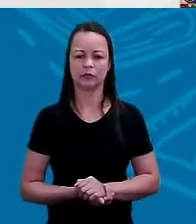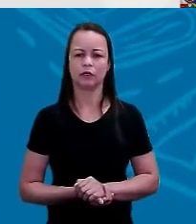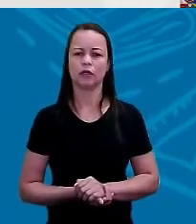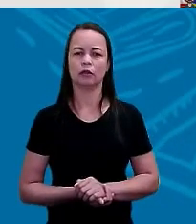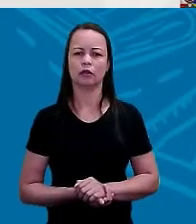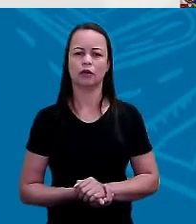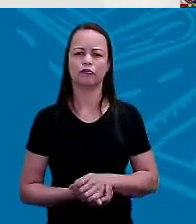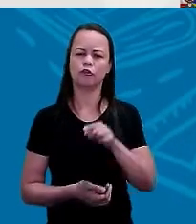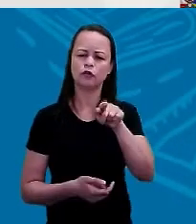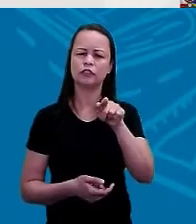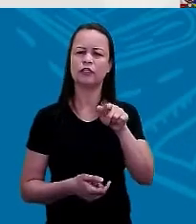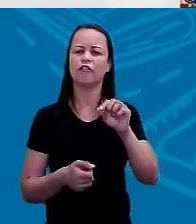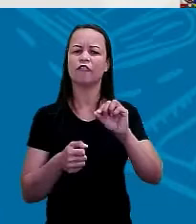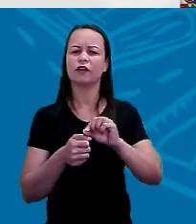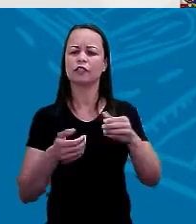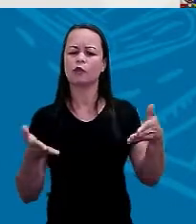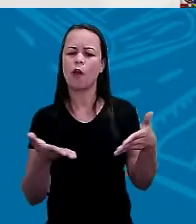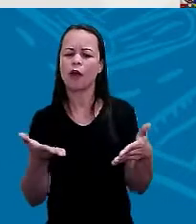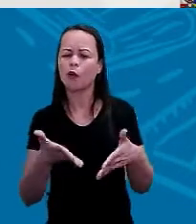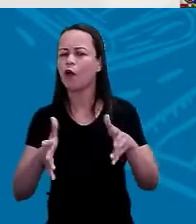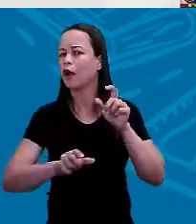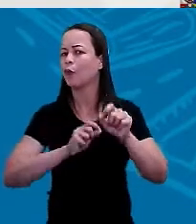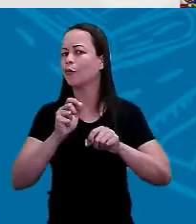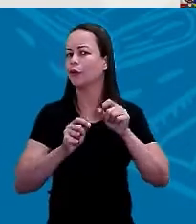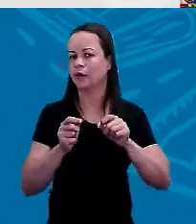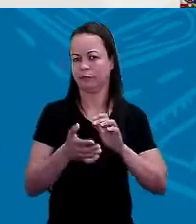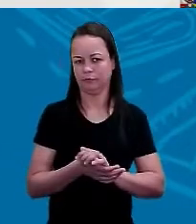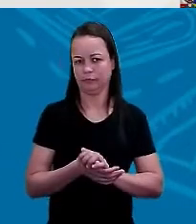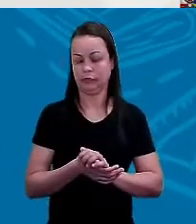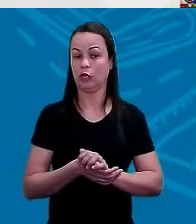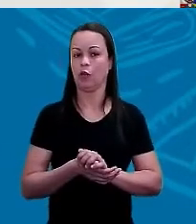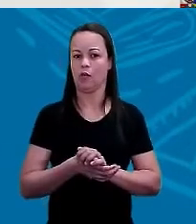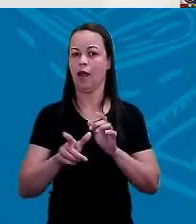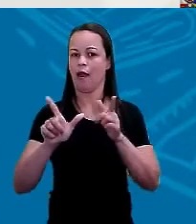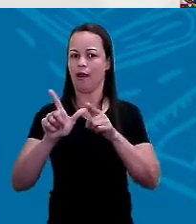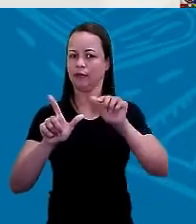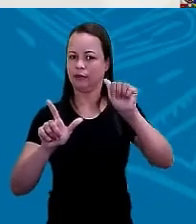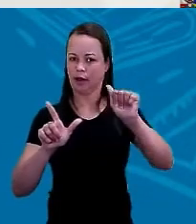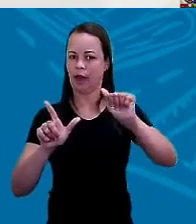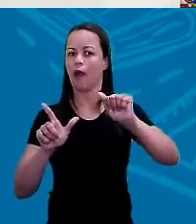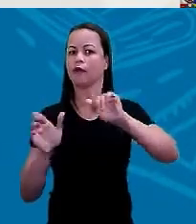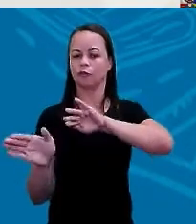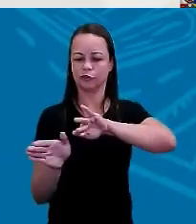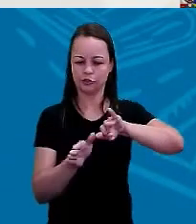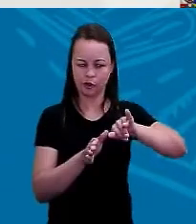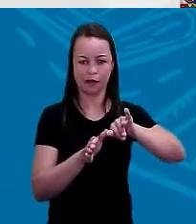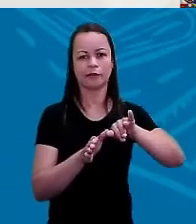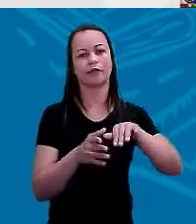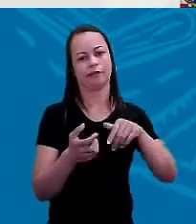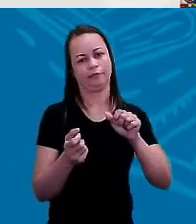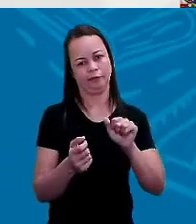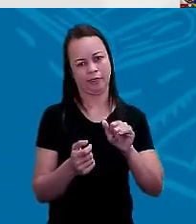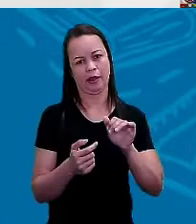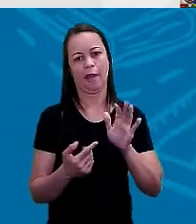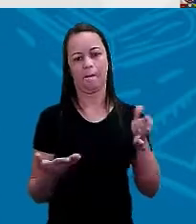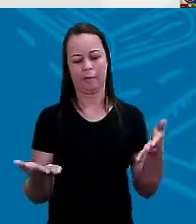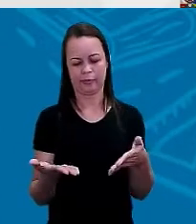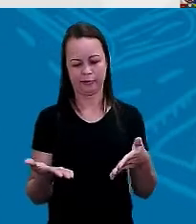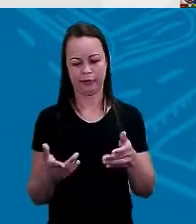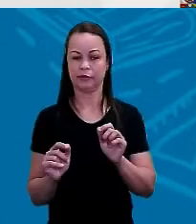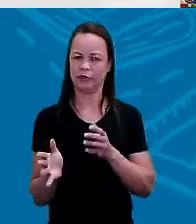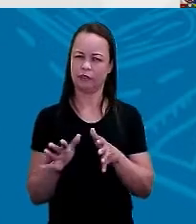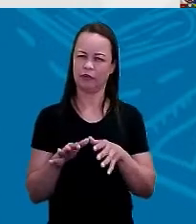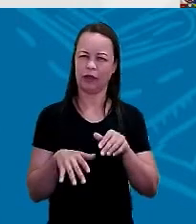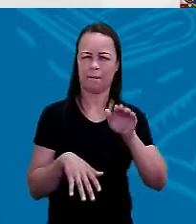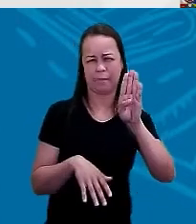fazendo agora? Então, eu já descarto a letra A, que a letra A é were, é estava. Se é presente, então eu vou ficar